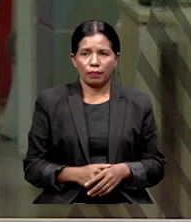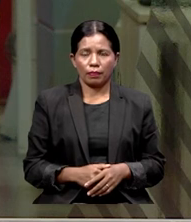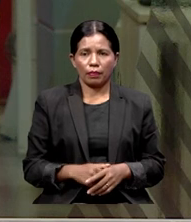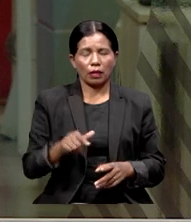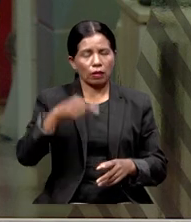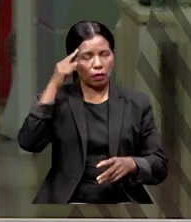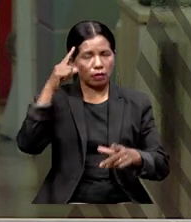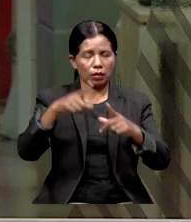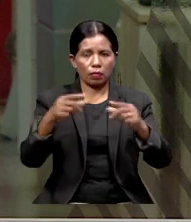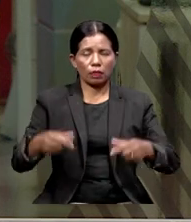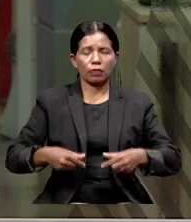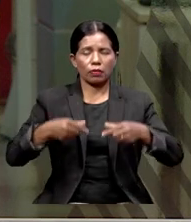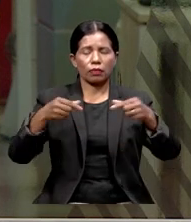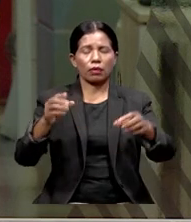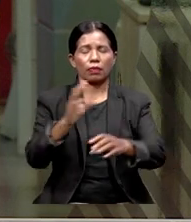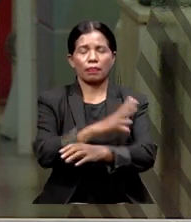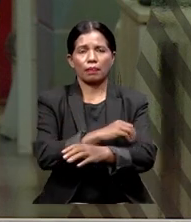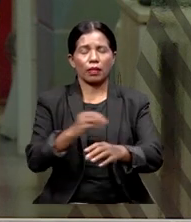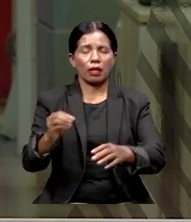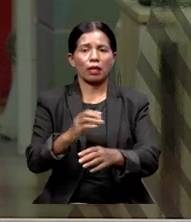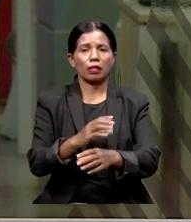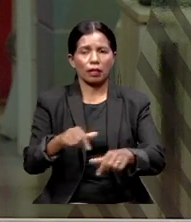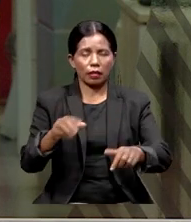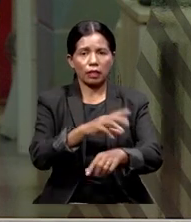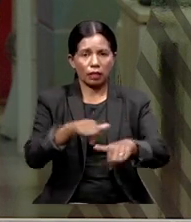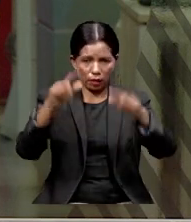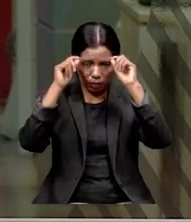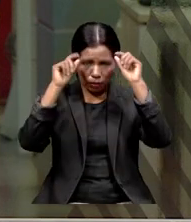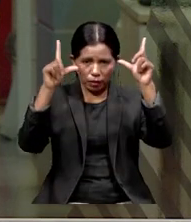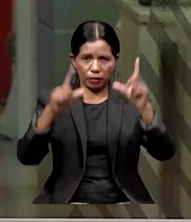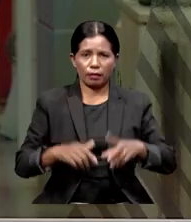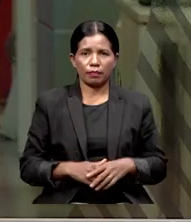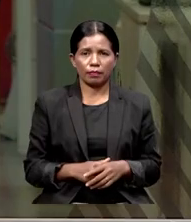Governu Japaun entrega ambulância rouba Misaun Lepra iha Timor-Leste.